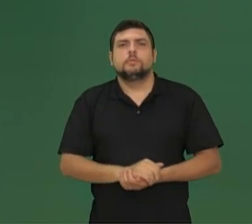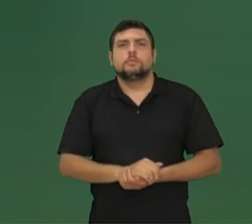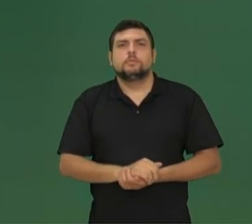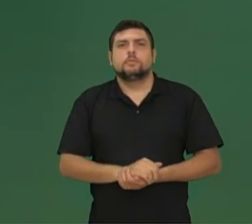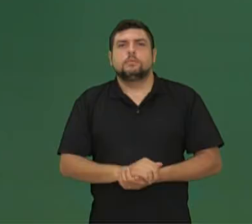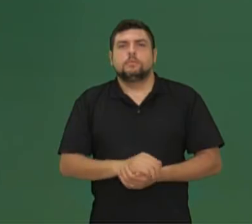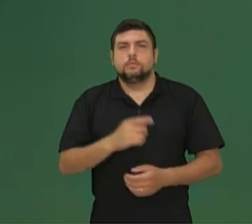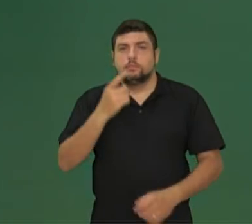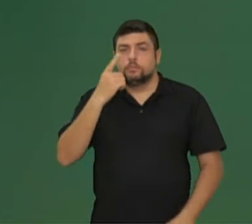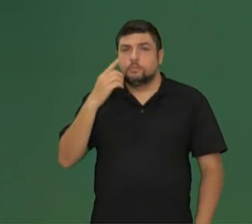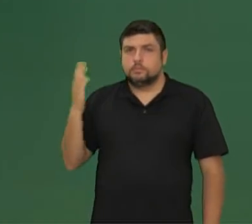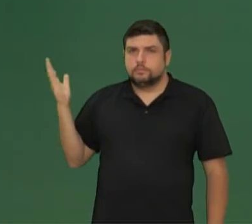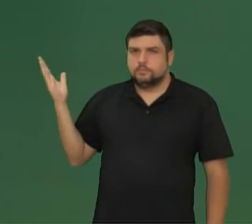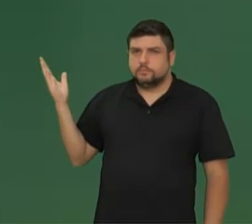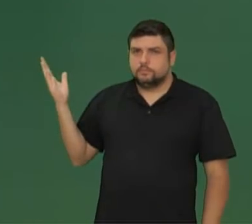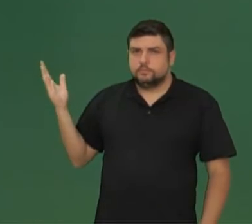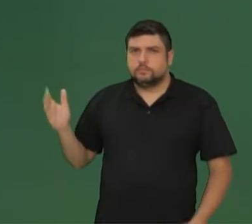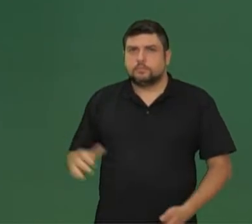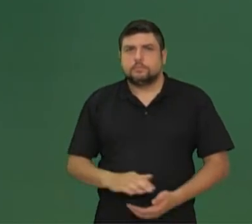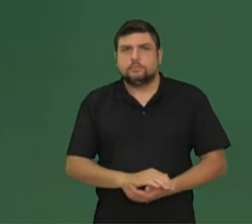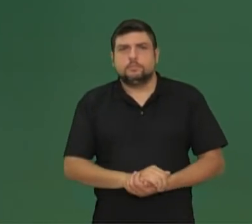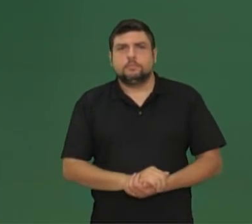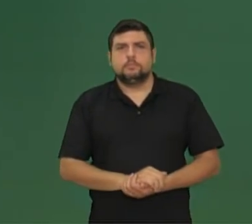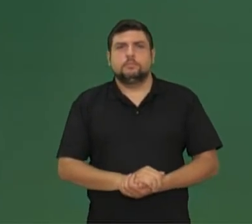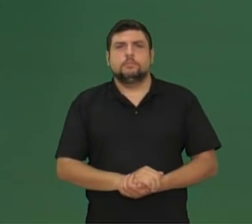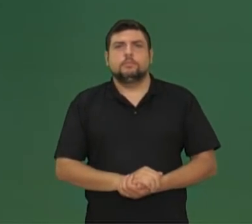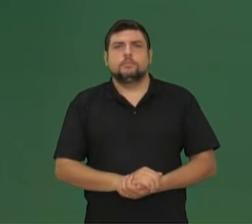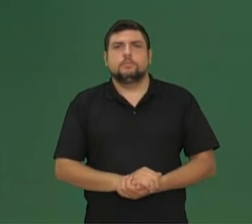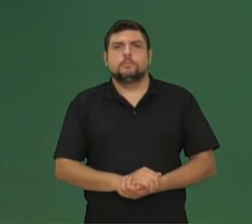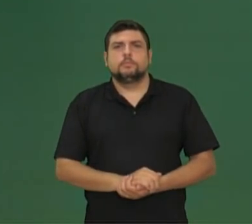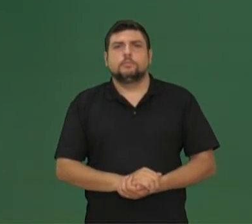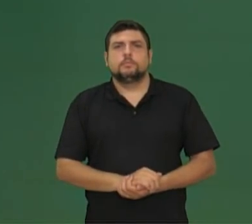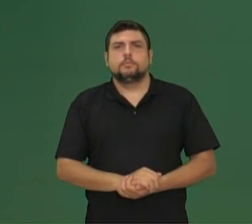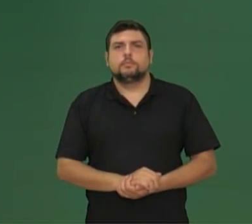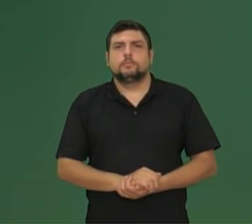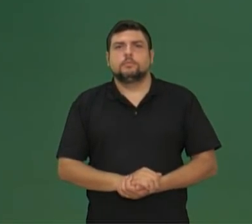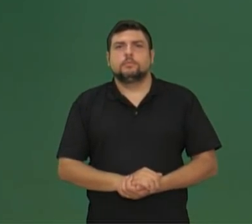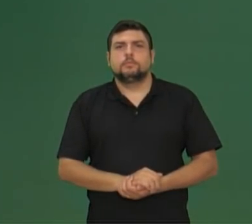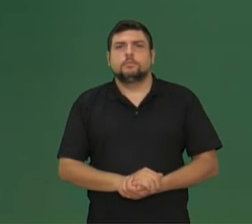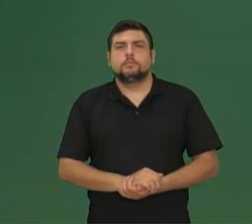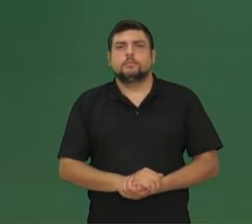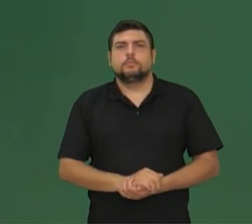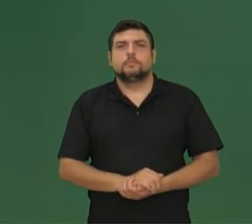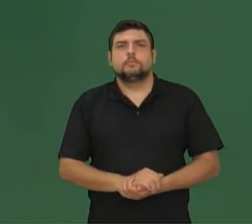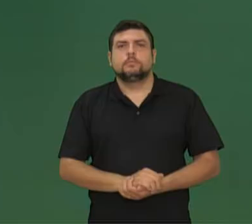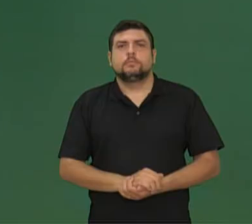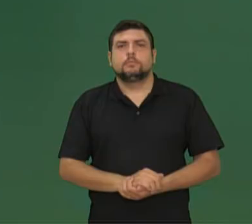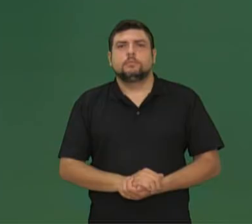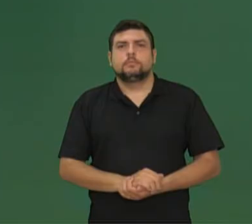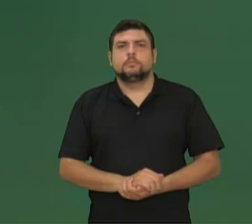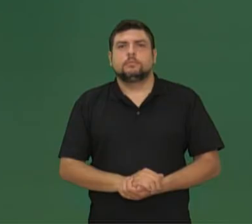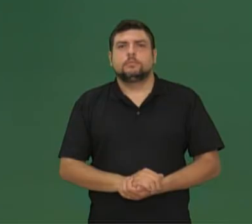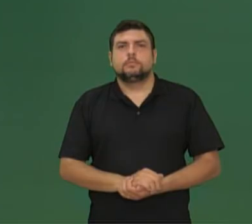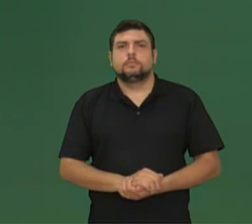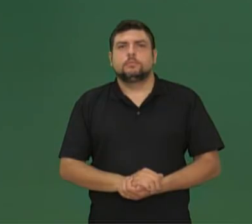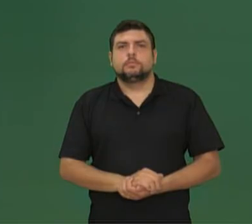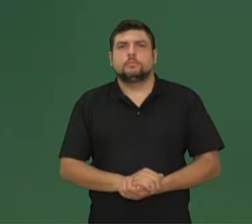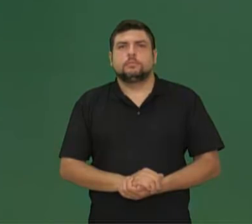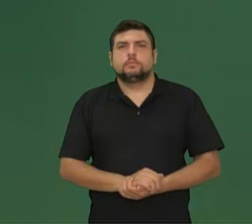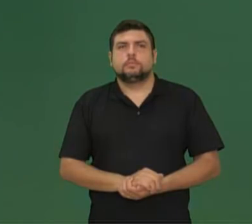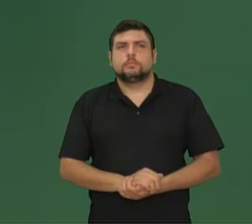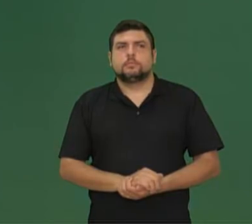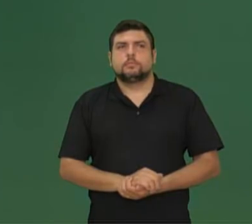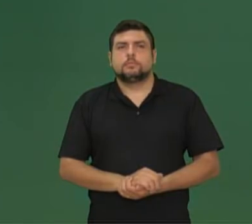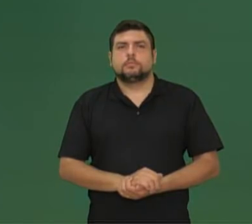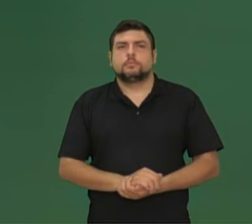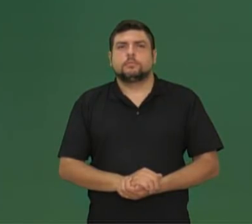aconteceu aqui? Olha as minhas coordenadas. 0 e 0, 1 e 1, 2 e 4, 3 e 9. Estão aqui, né? 0 e 0,